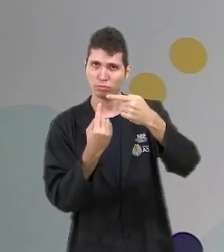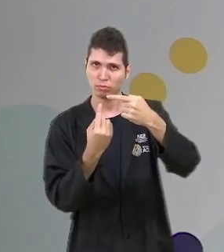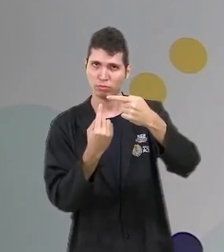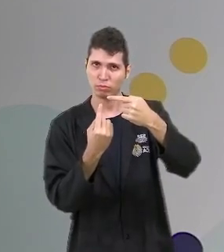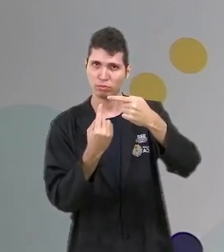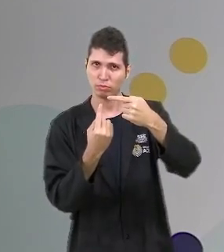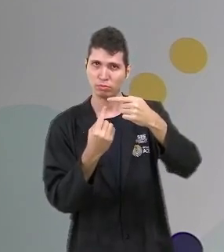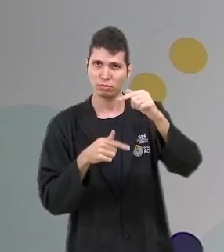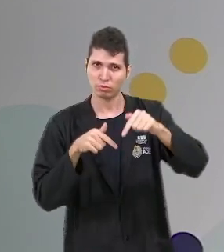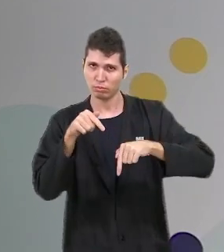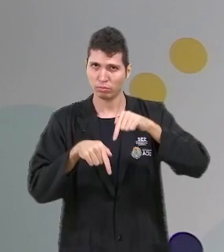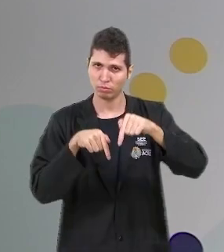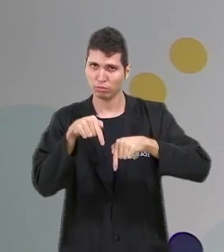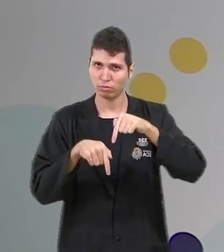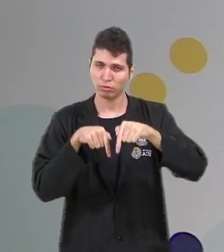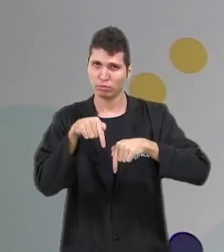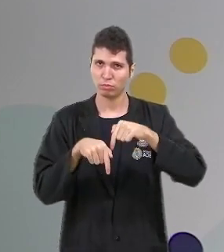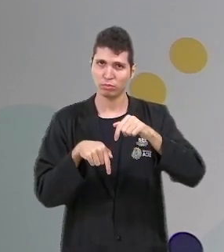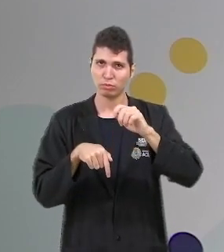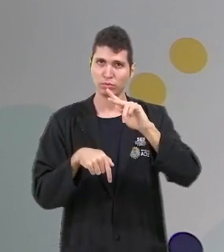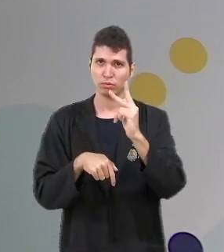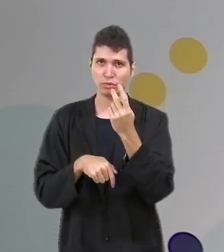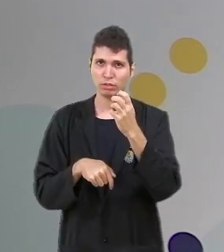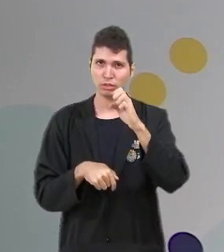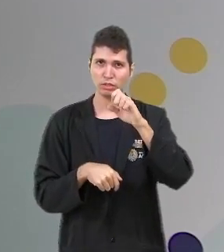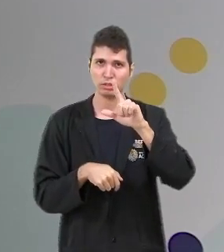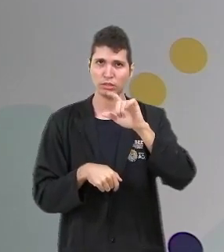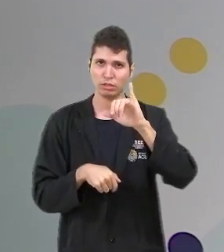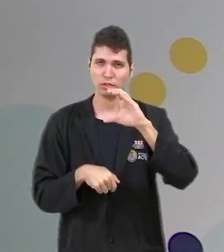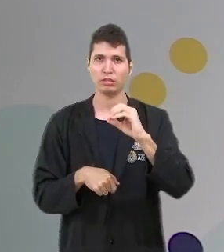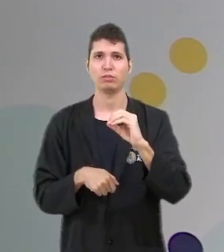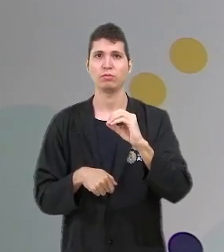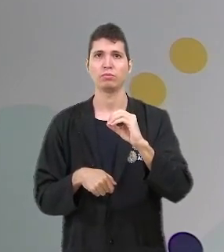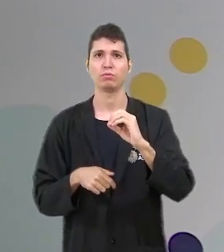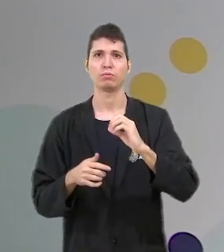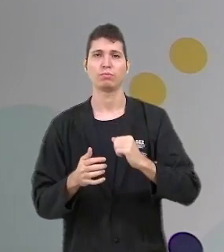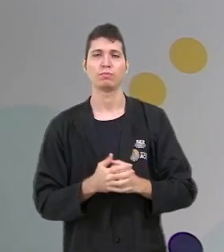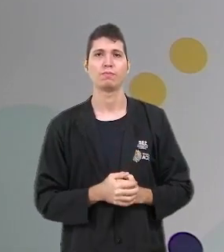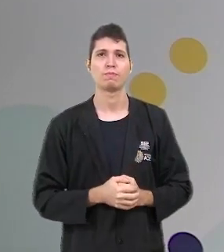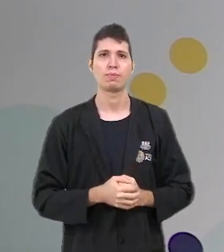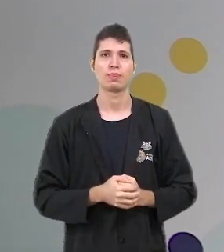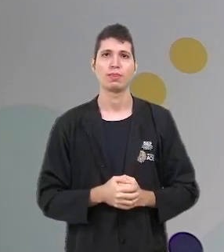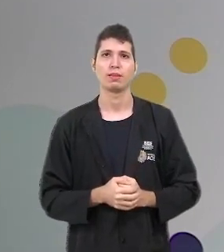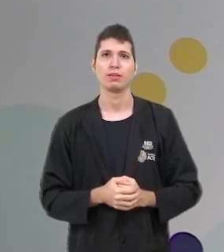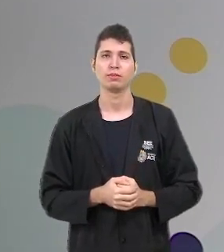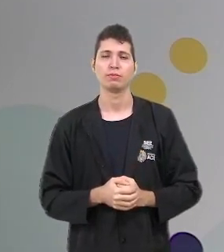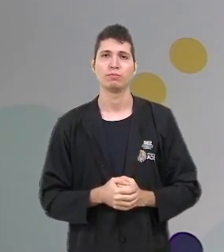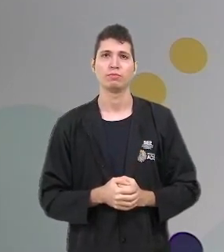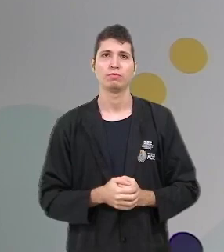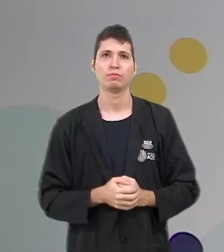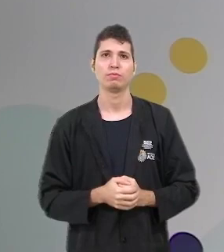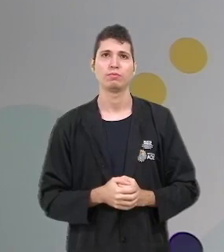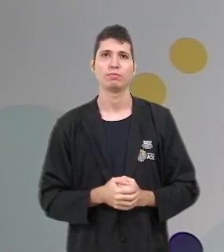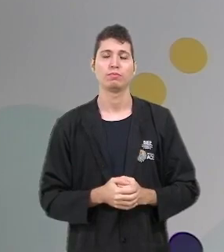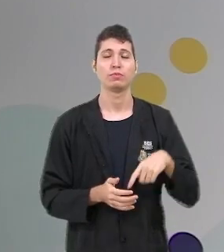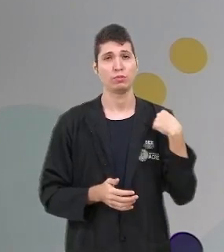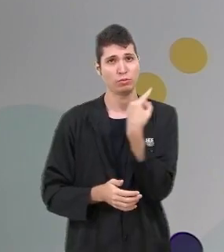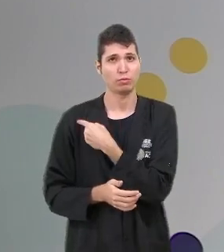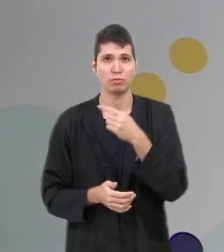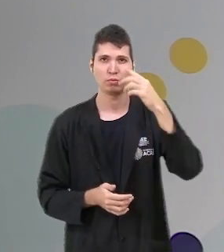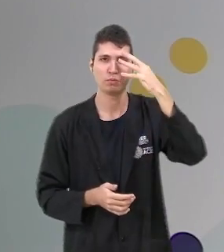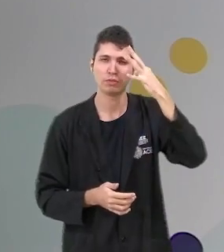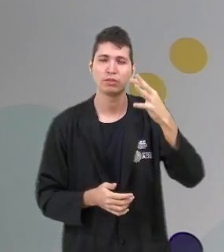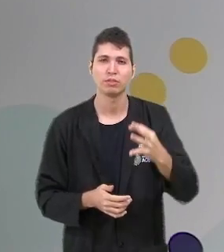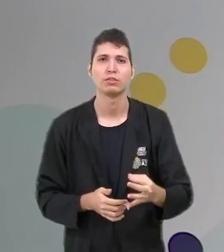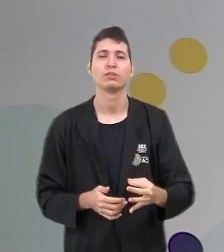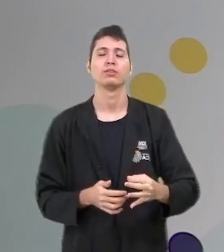hélio. E uma fórmula aí considerada universal para a gente melhor entender aí essa propriedade é quando eu